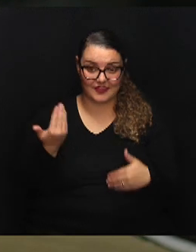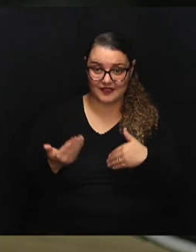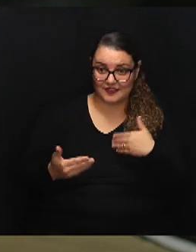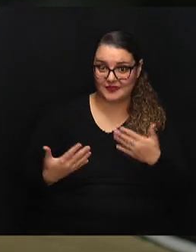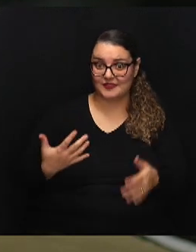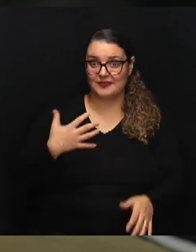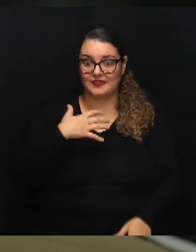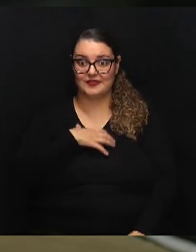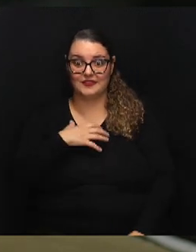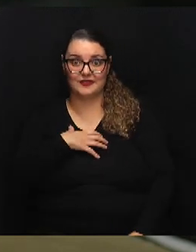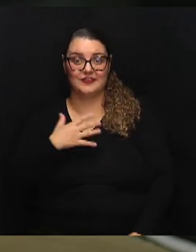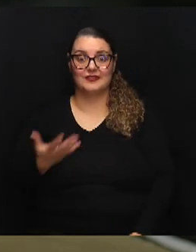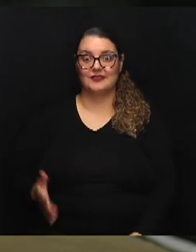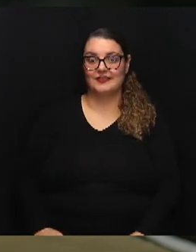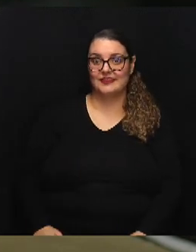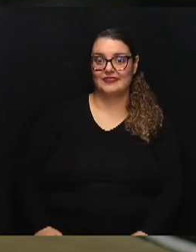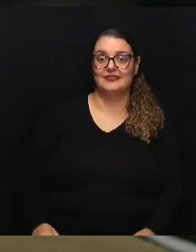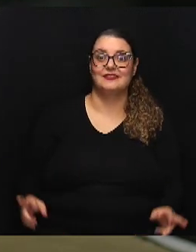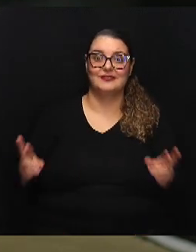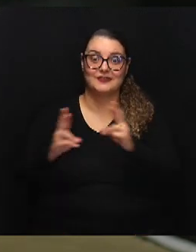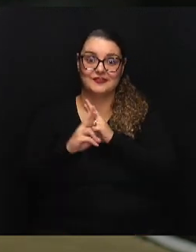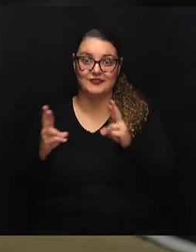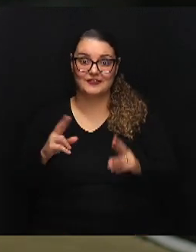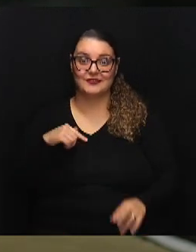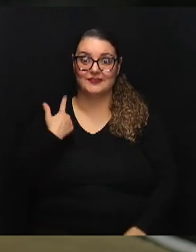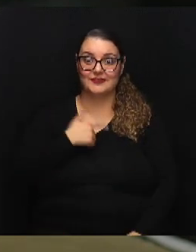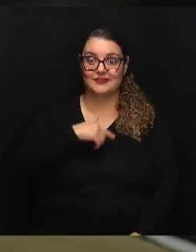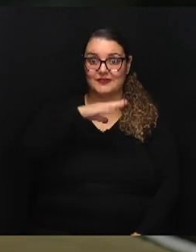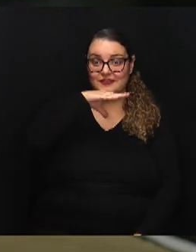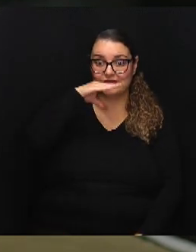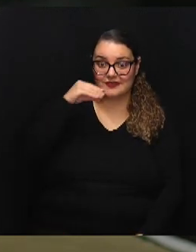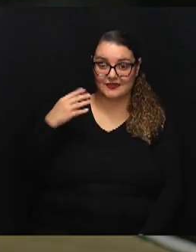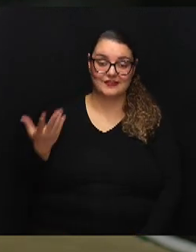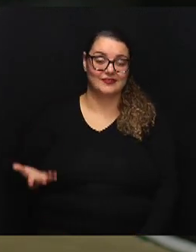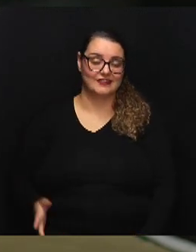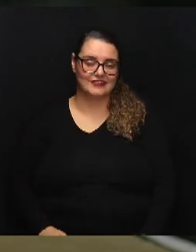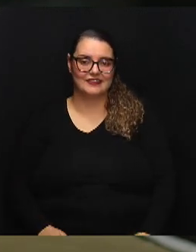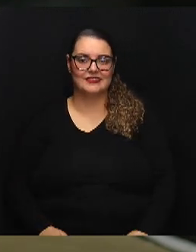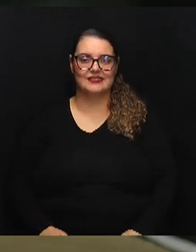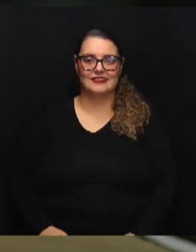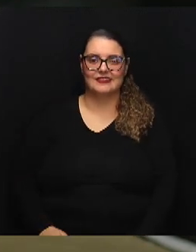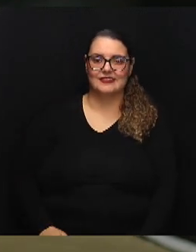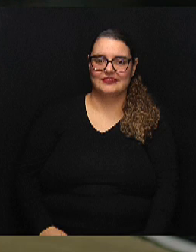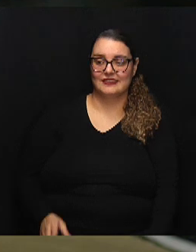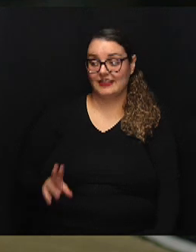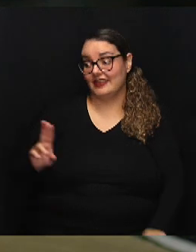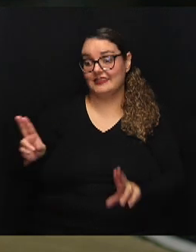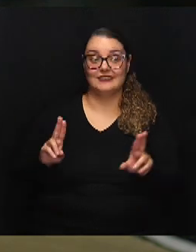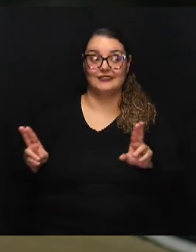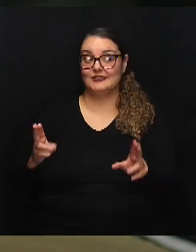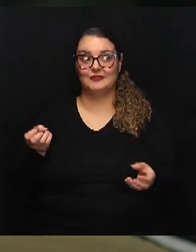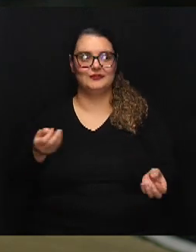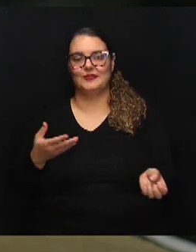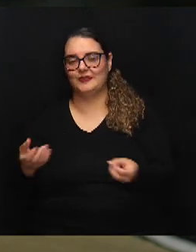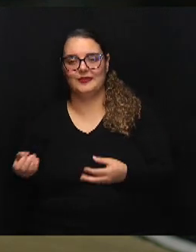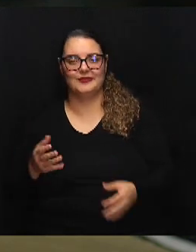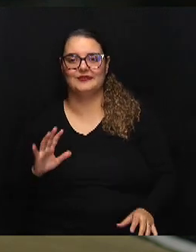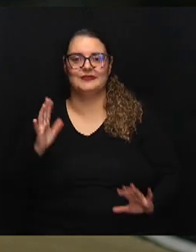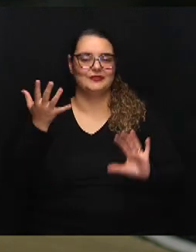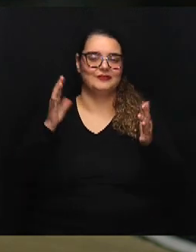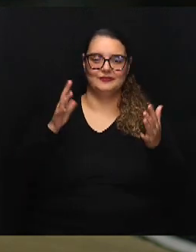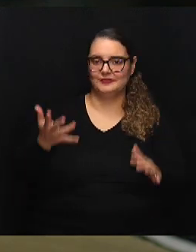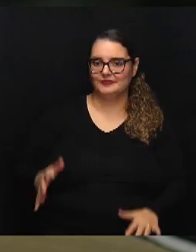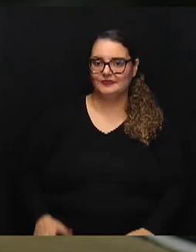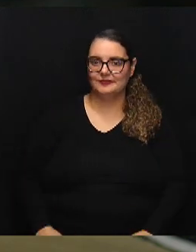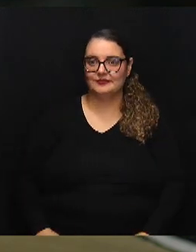de se relacionar, né, dos nossos adolescentes e essas nomenclaturas novas aí que estão surgindo.